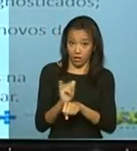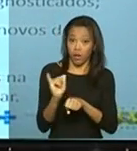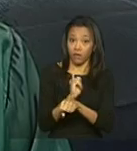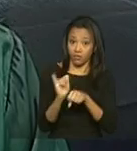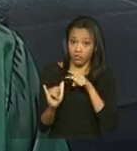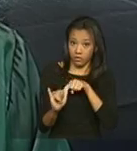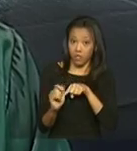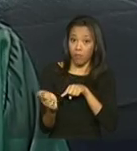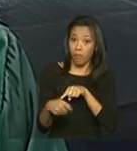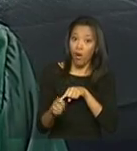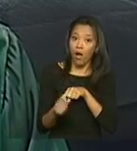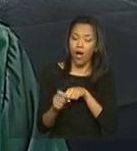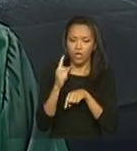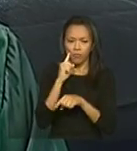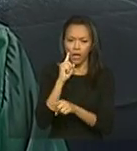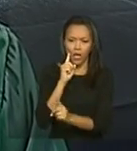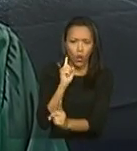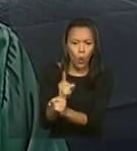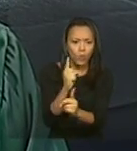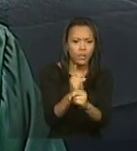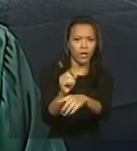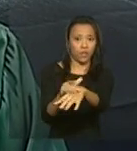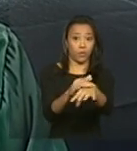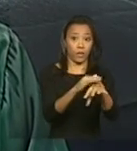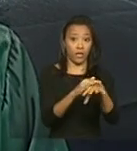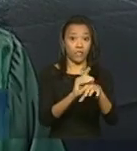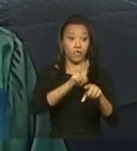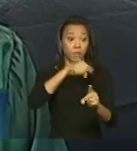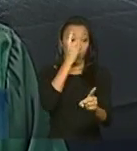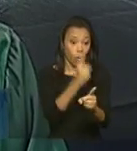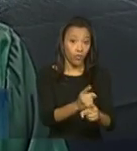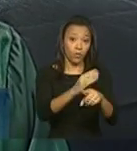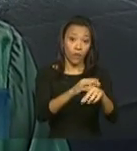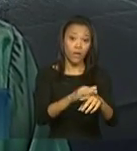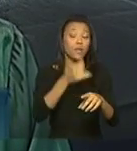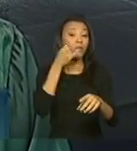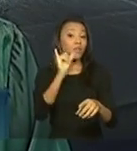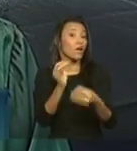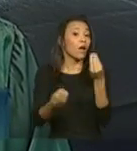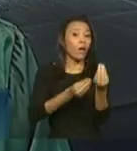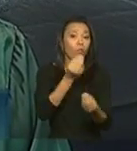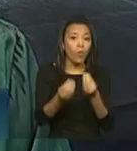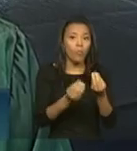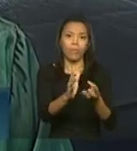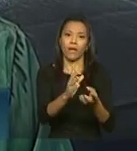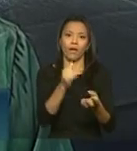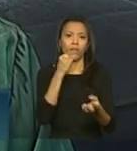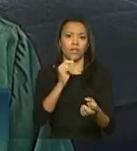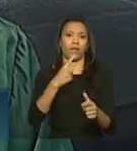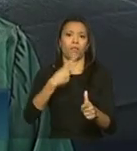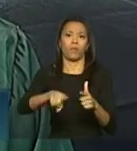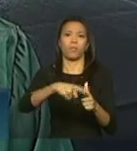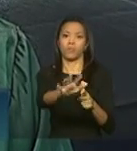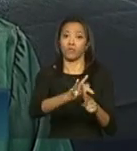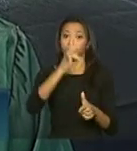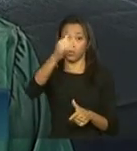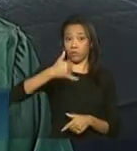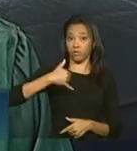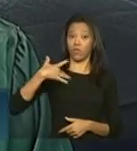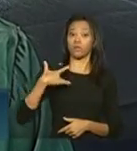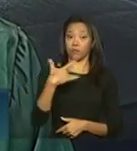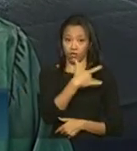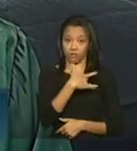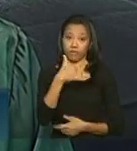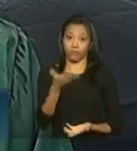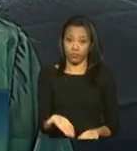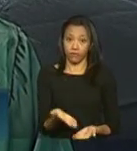estratégias que proporcionem a detecção precoce e tratamento dos casos para evitarmos as sequelas da hanseníase, inclusive porque